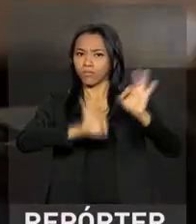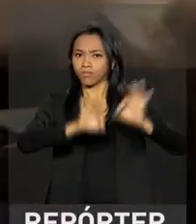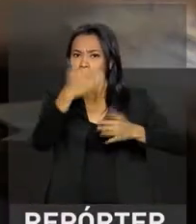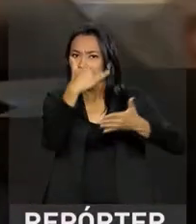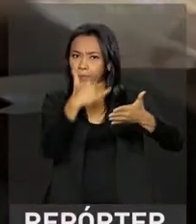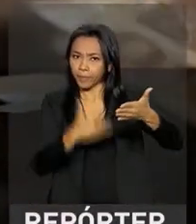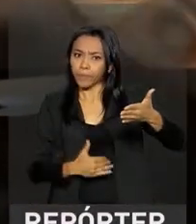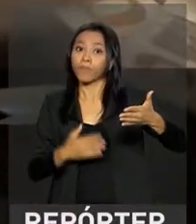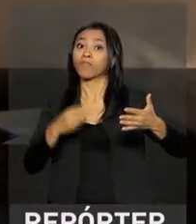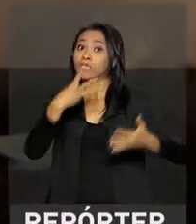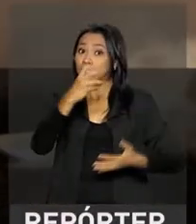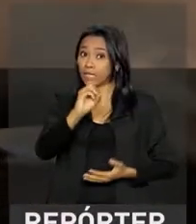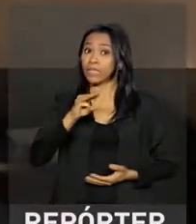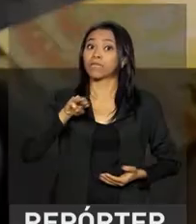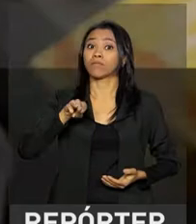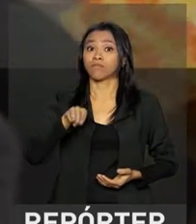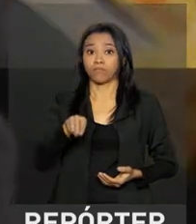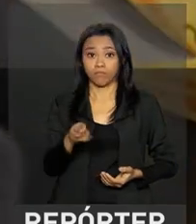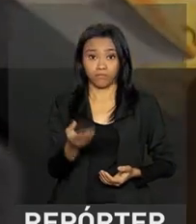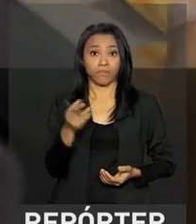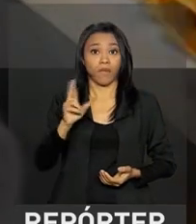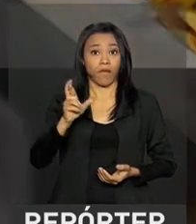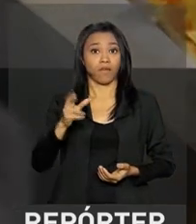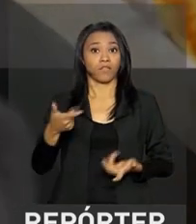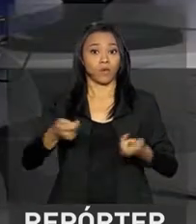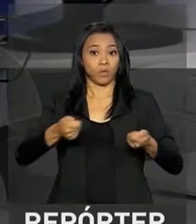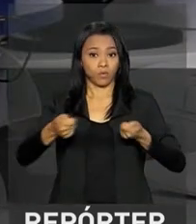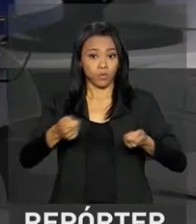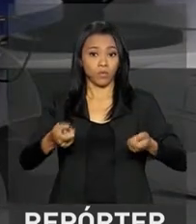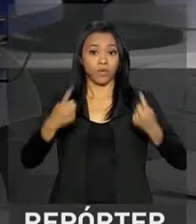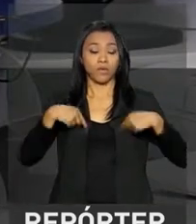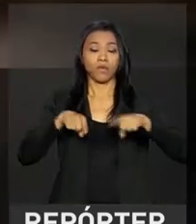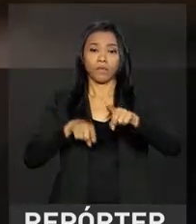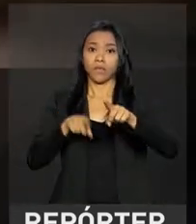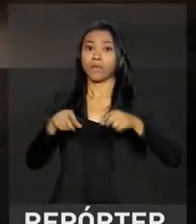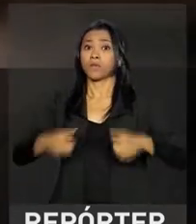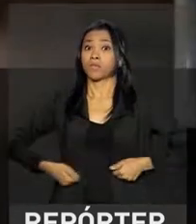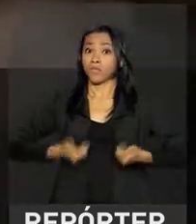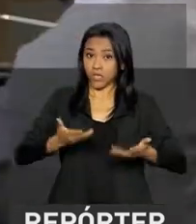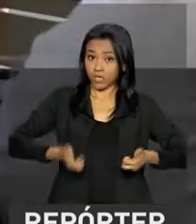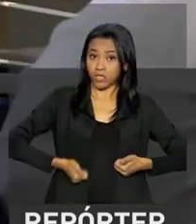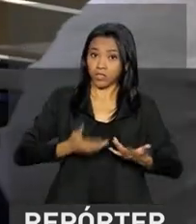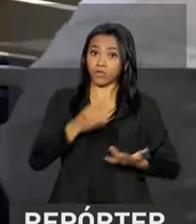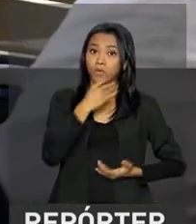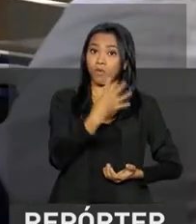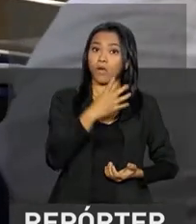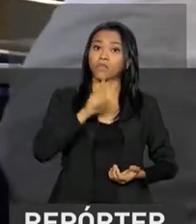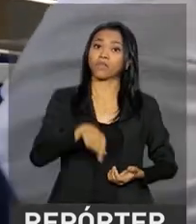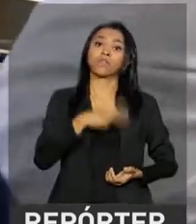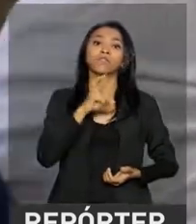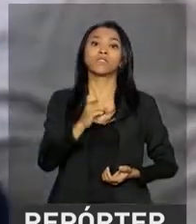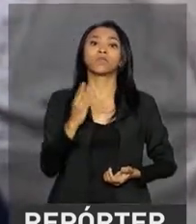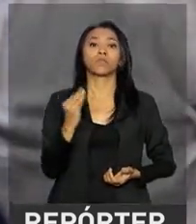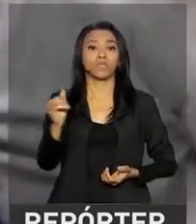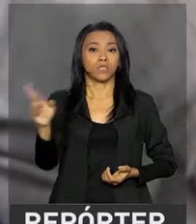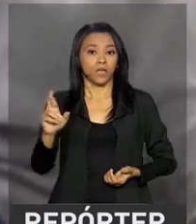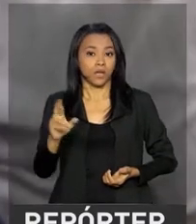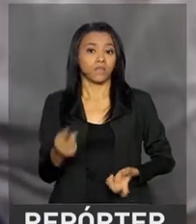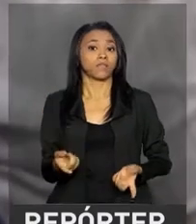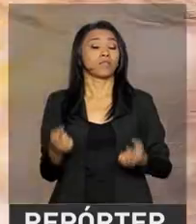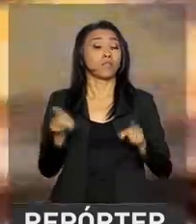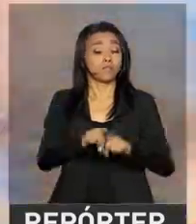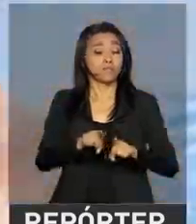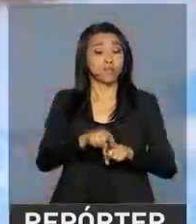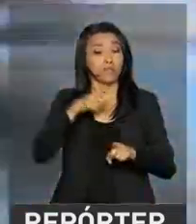em despesas. As receitas também ficaram acima da expectativa, em mais de 4 bilhões e meio de reais. Em